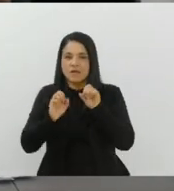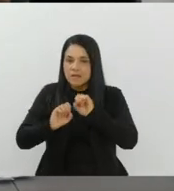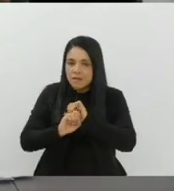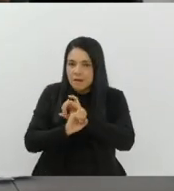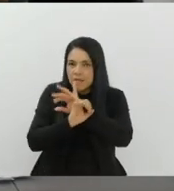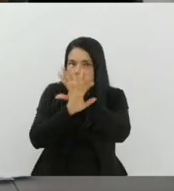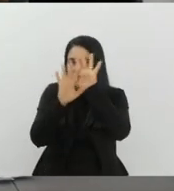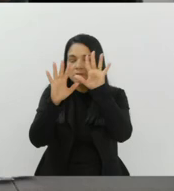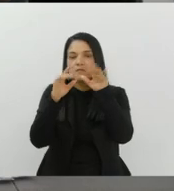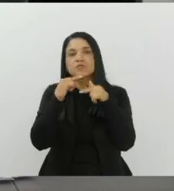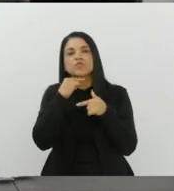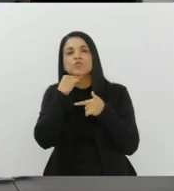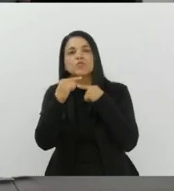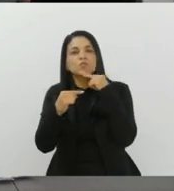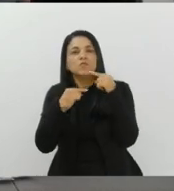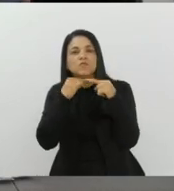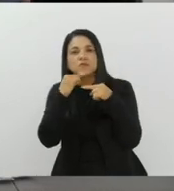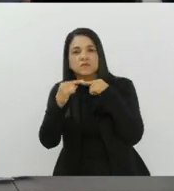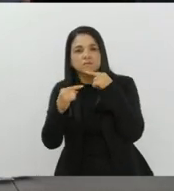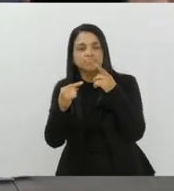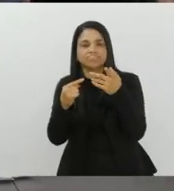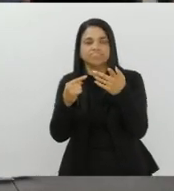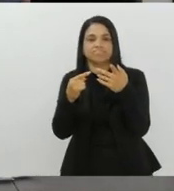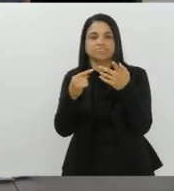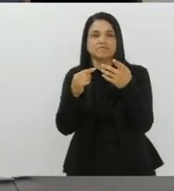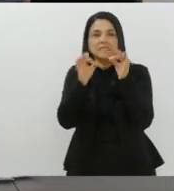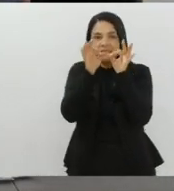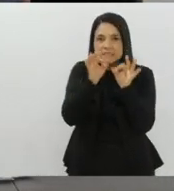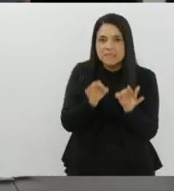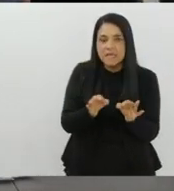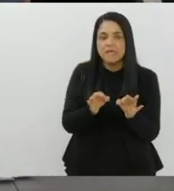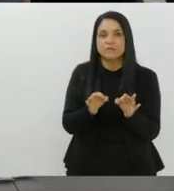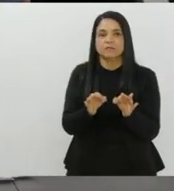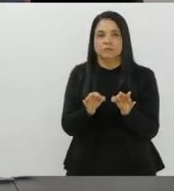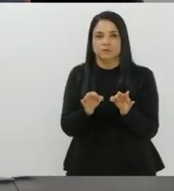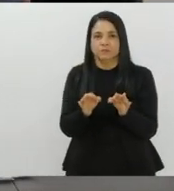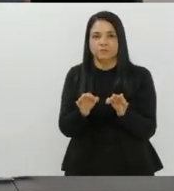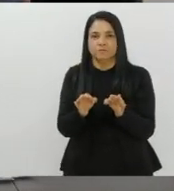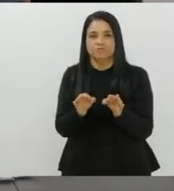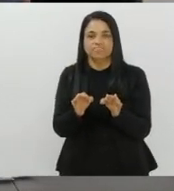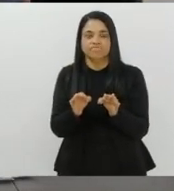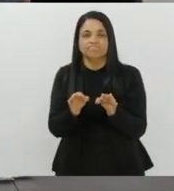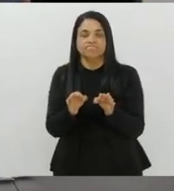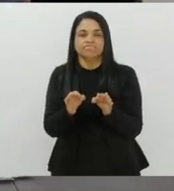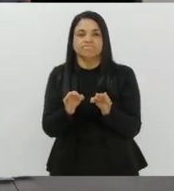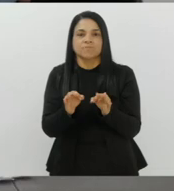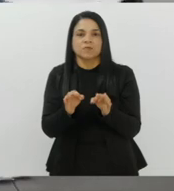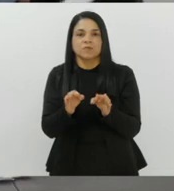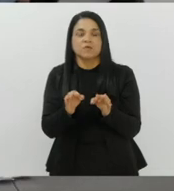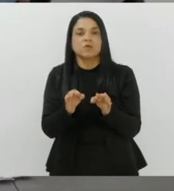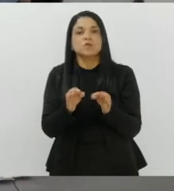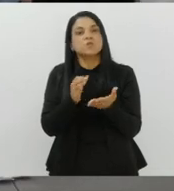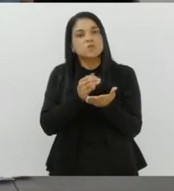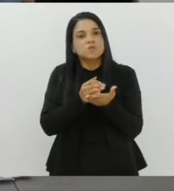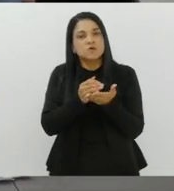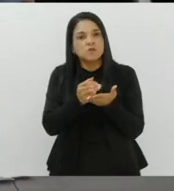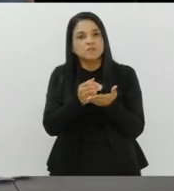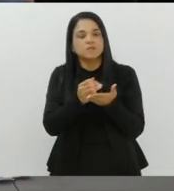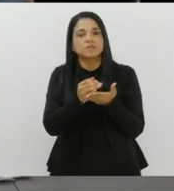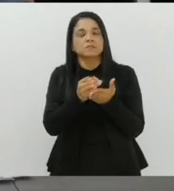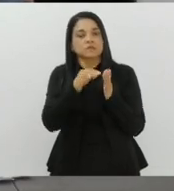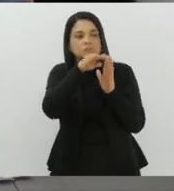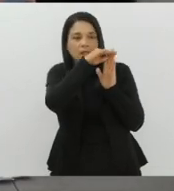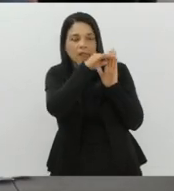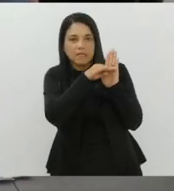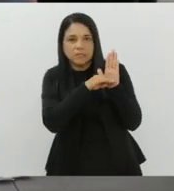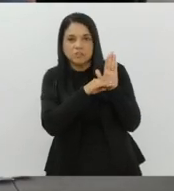também possíveis dúvidas que podem, o que, que certamente. É, vão aparecer a partir, seja da lista